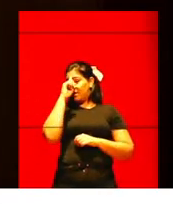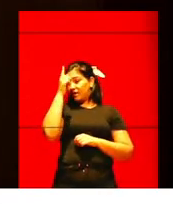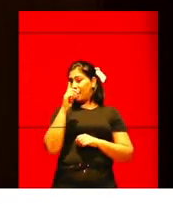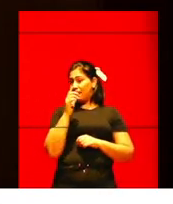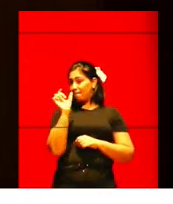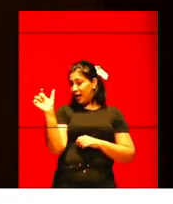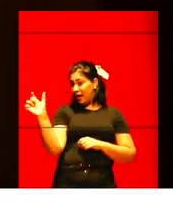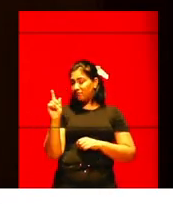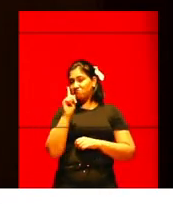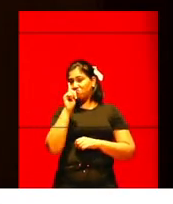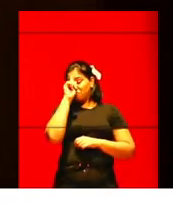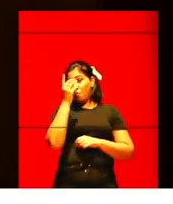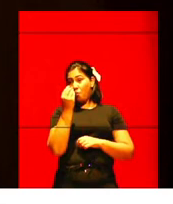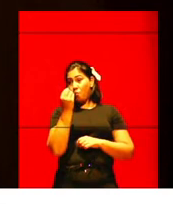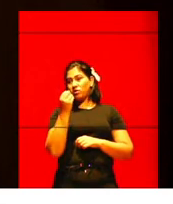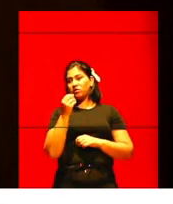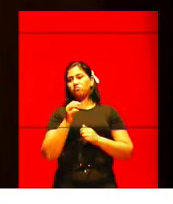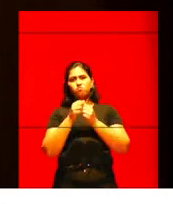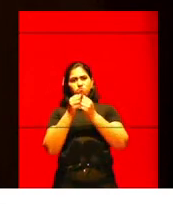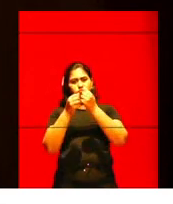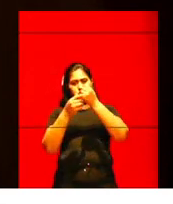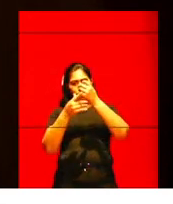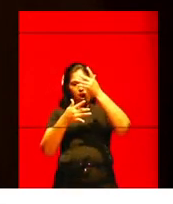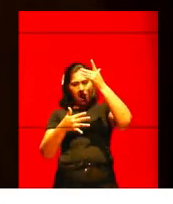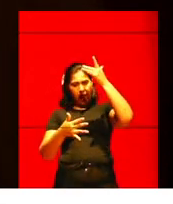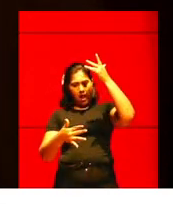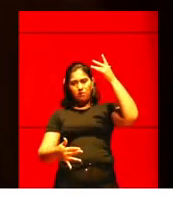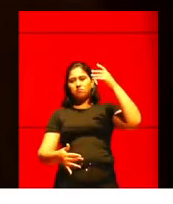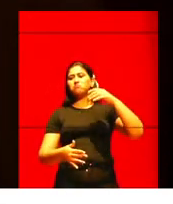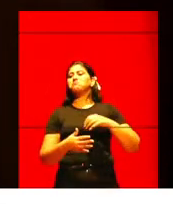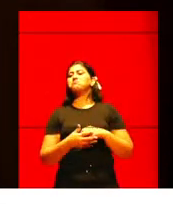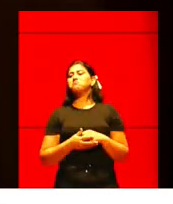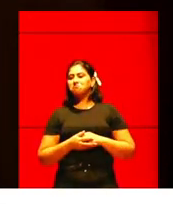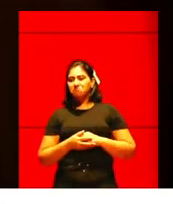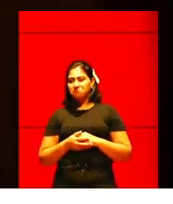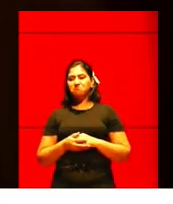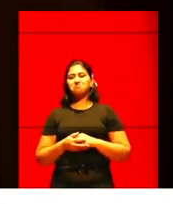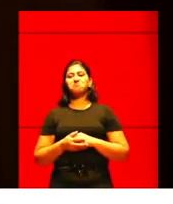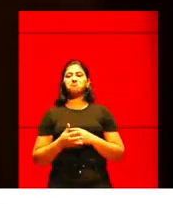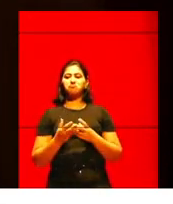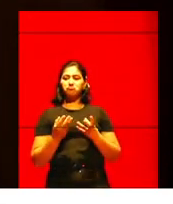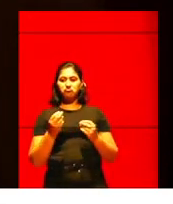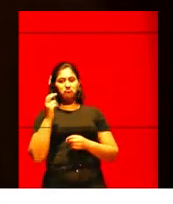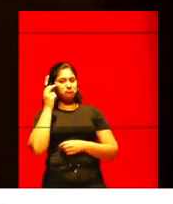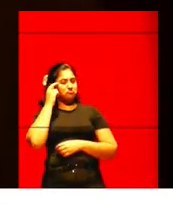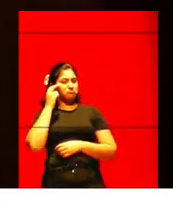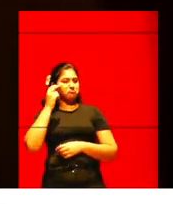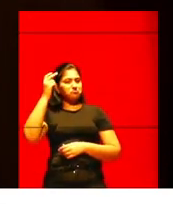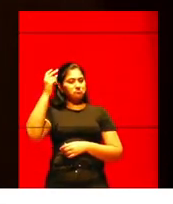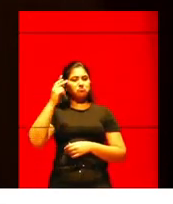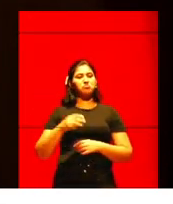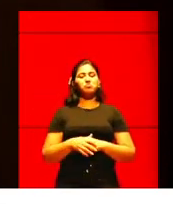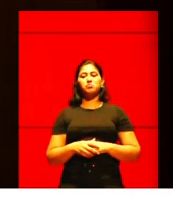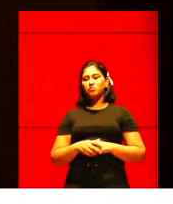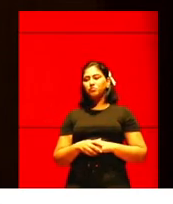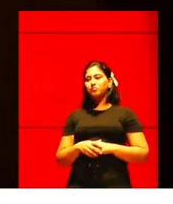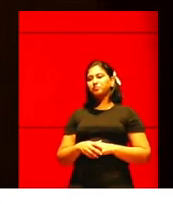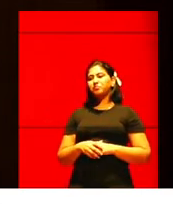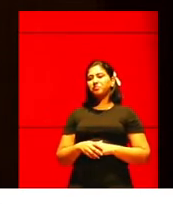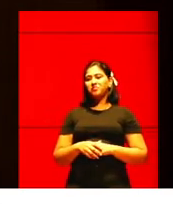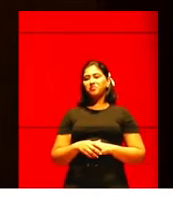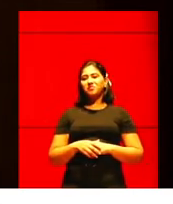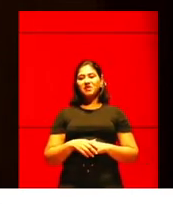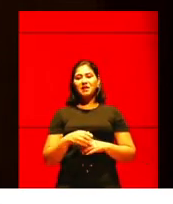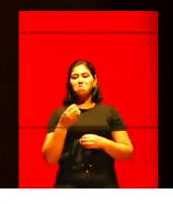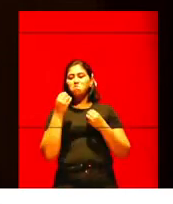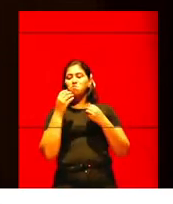palavras. A pessoa pode inventar palavras? Pode, mano. Se inventar e pegar, é tudo. Acabou. Daqui a pouco está personalizada. Ele tem um